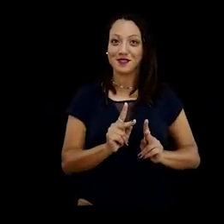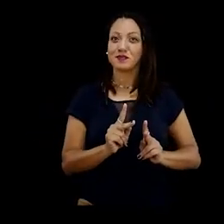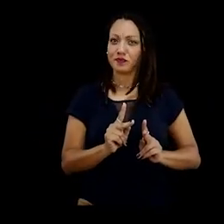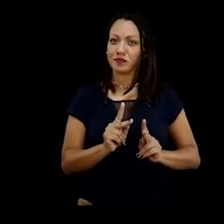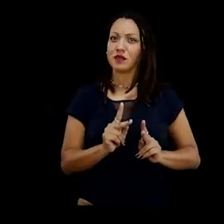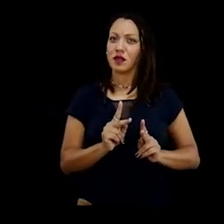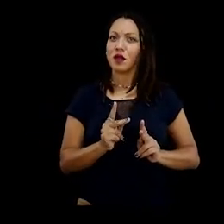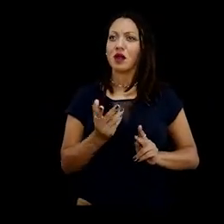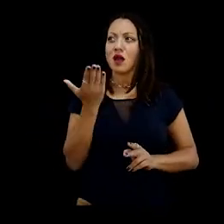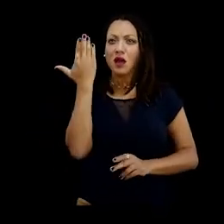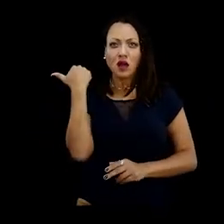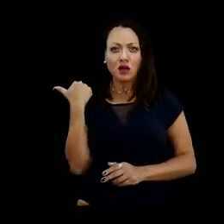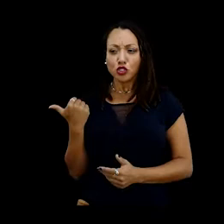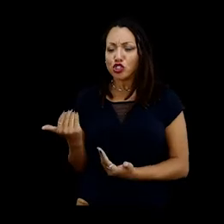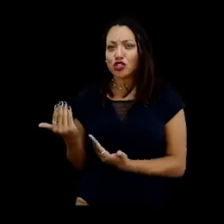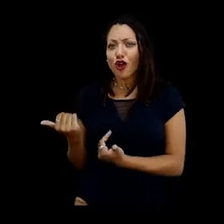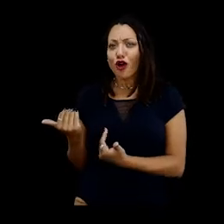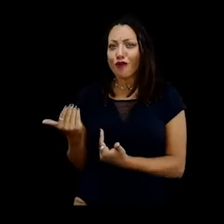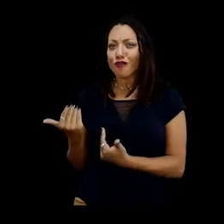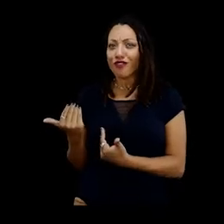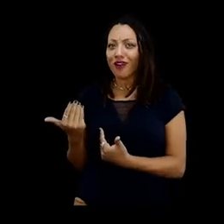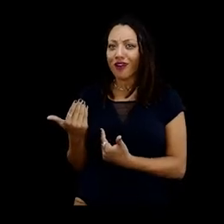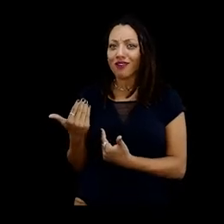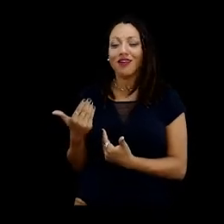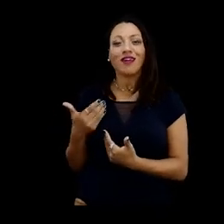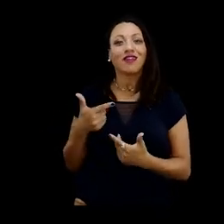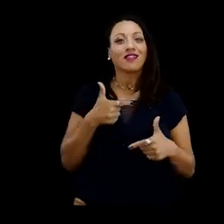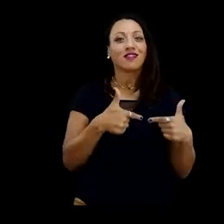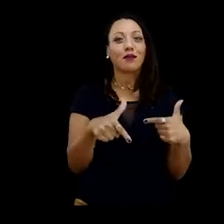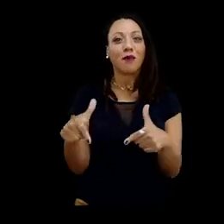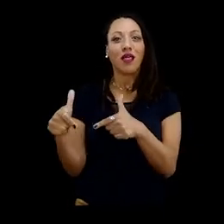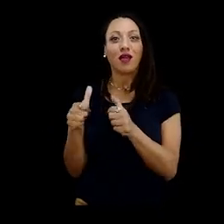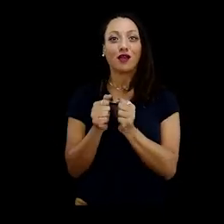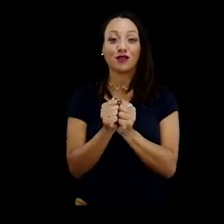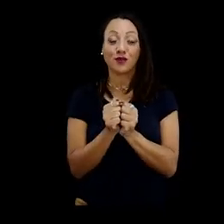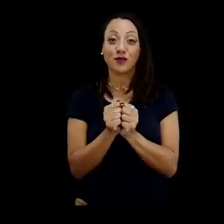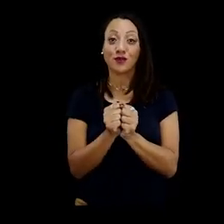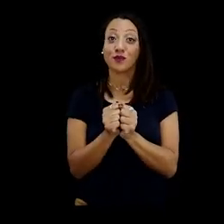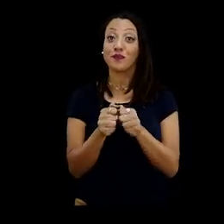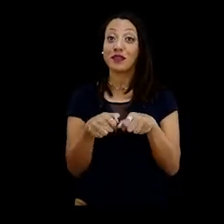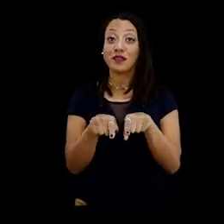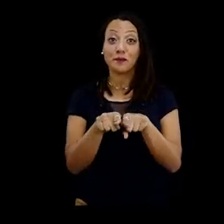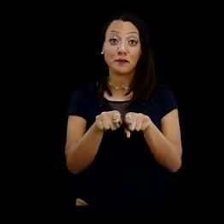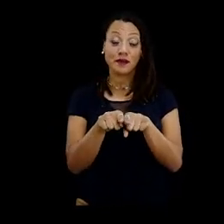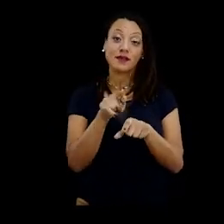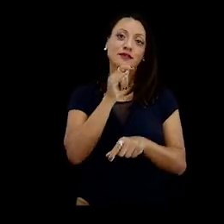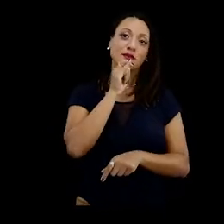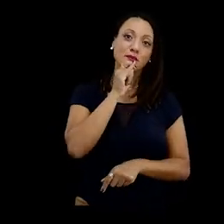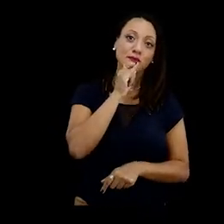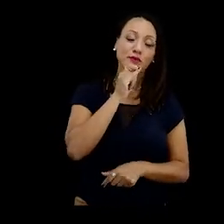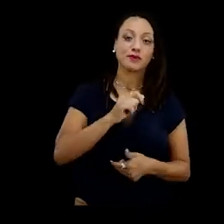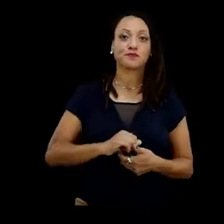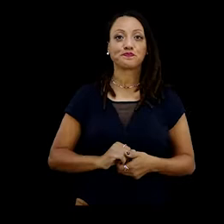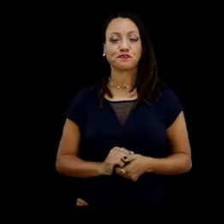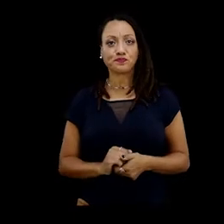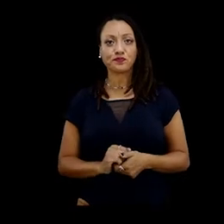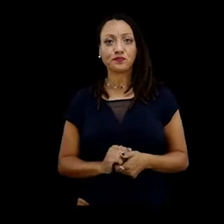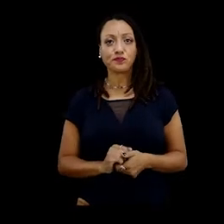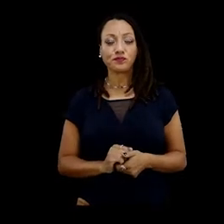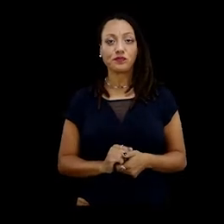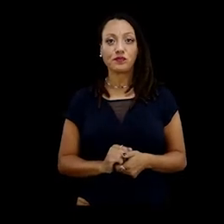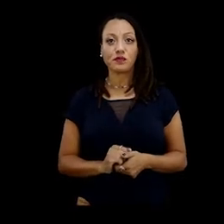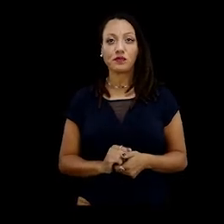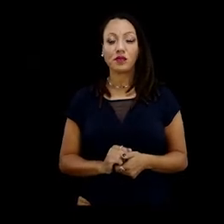grupos populares, com os quais eu comecei a trabalhar muito moço, eu incluiria, por